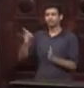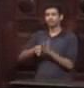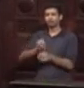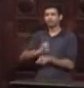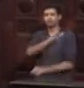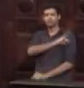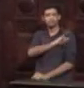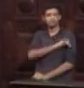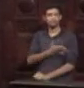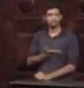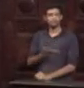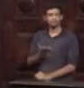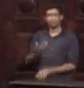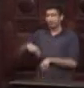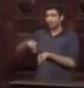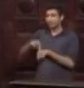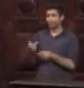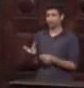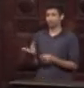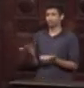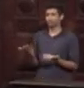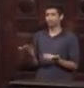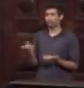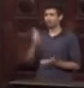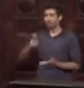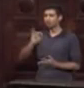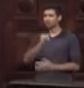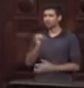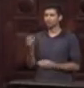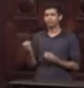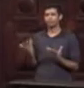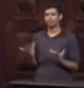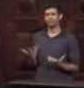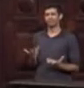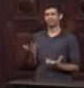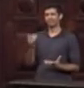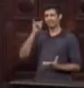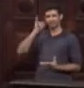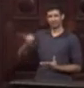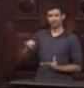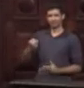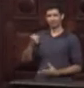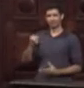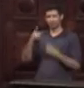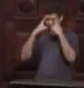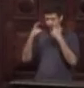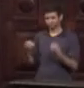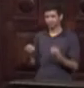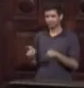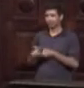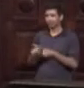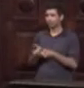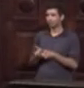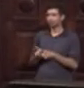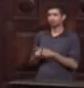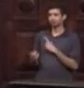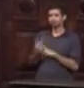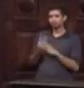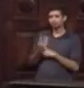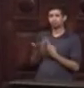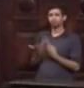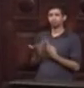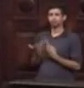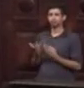Janeiro. Para isso, temos que usar a formação humana como preventiva a essa violência. Preventiva em função